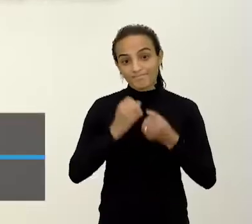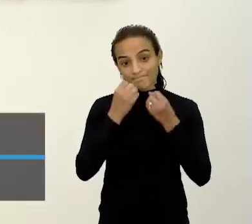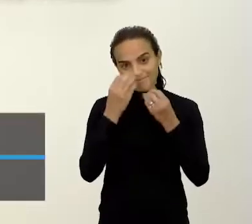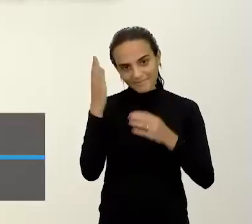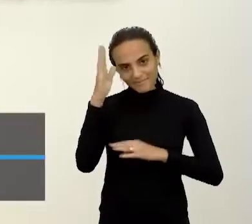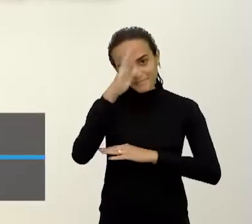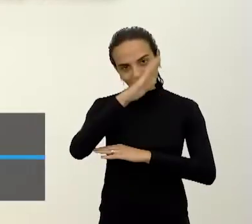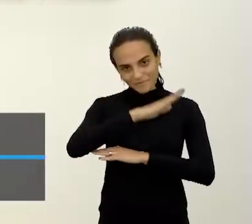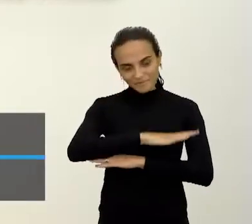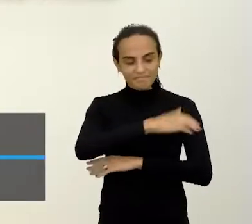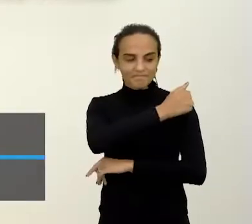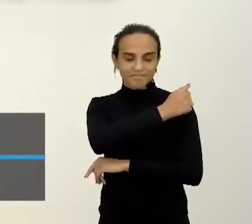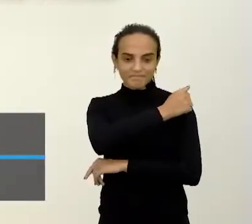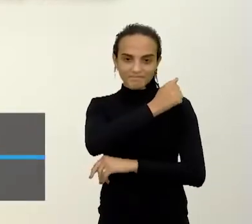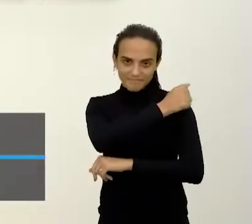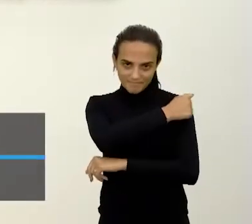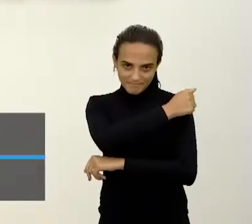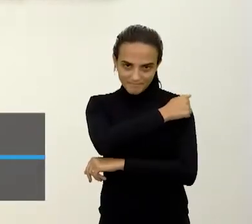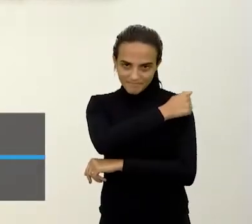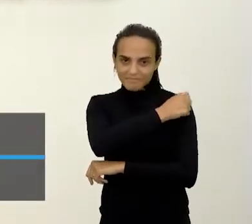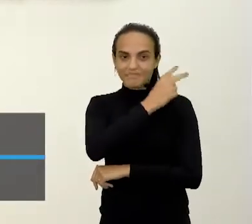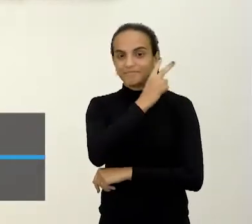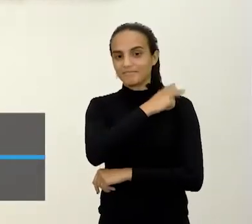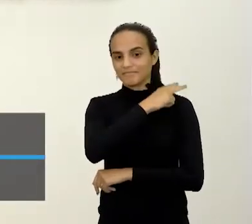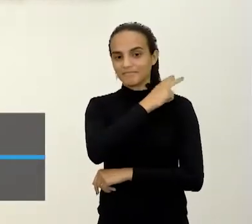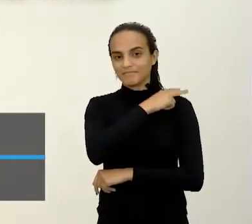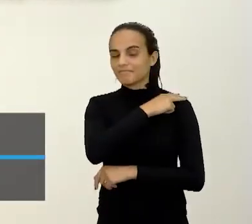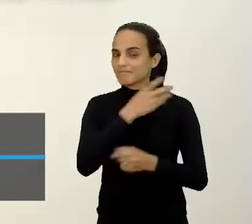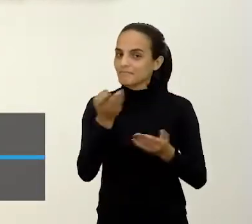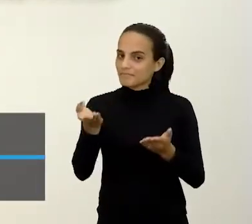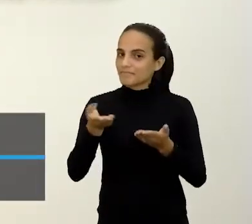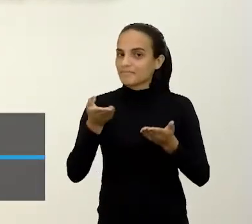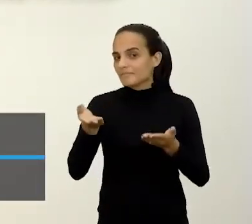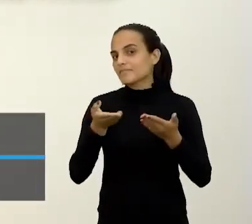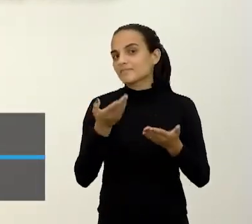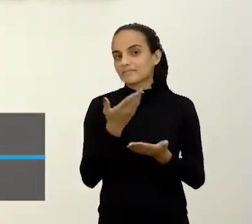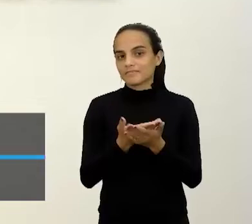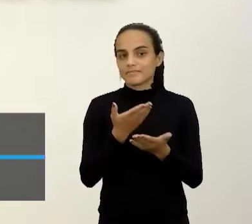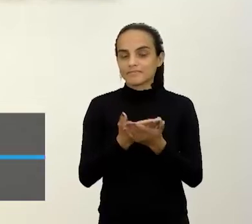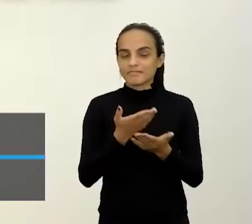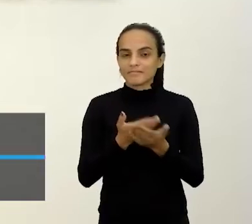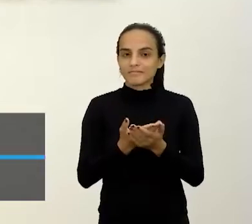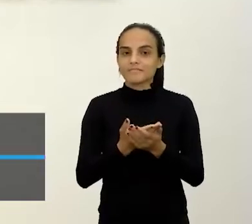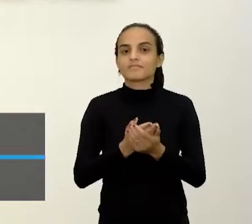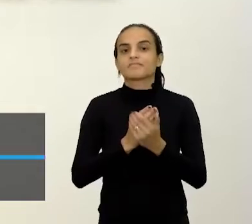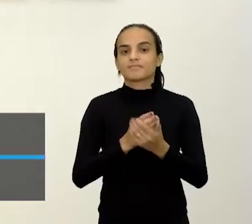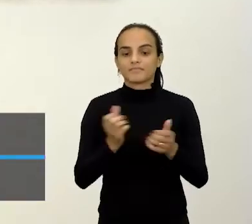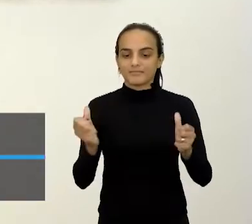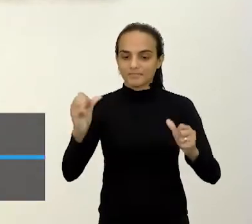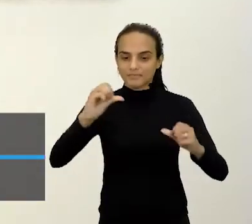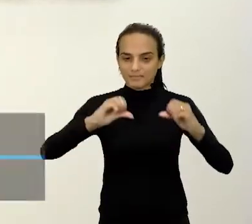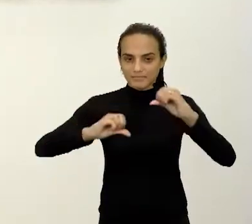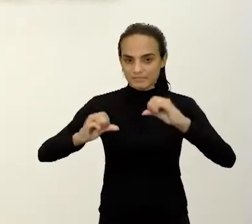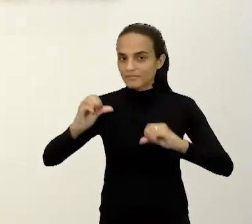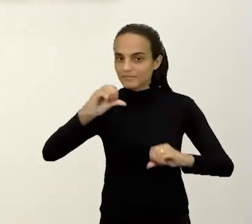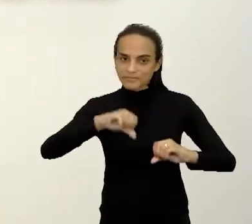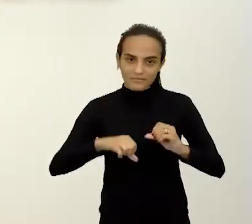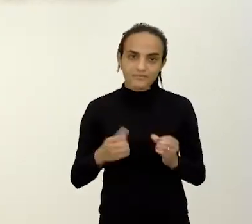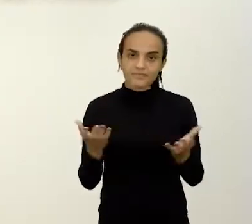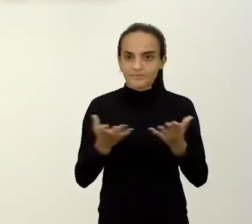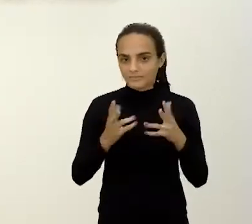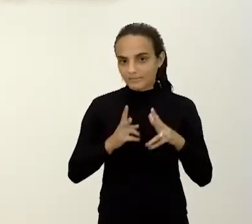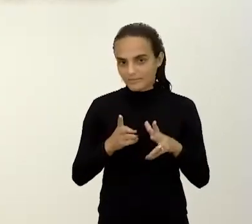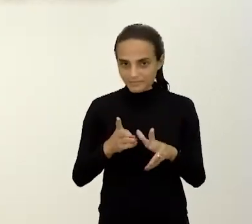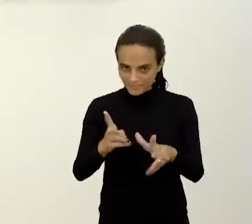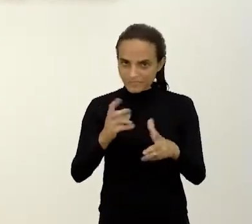Boa tarde, estudantes do segundo ano do ensino médio. Bem-vindos a mais uma aula de Química. E hoje a gente vai continuar no assunto